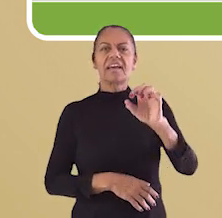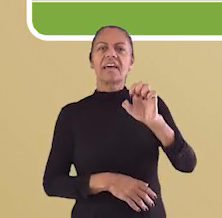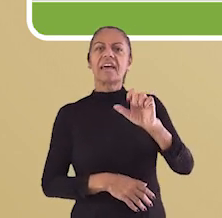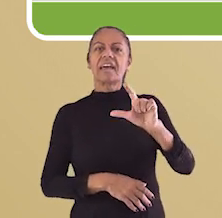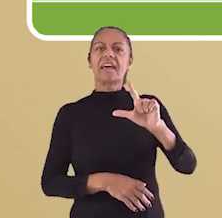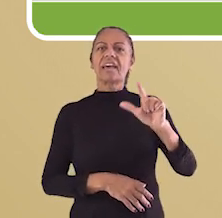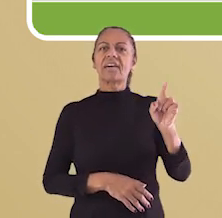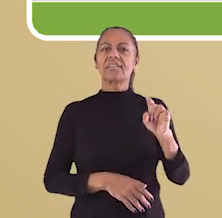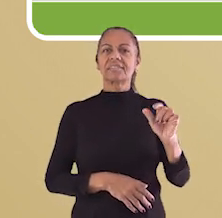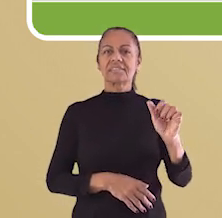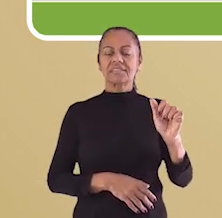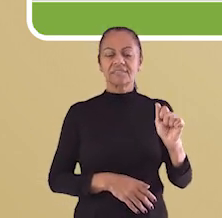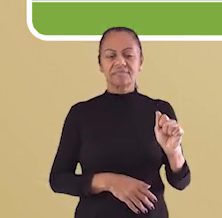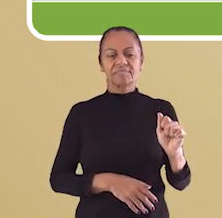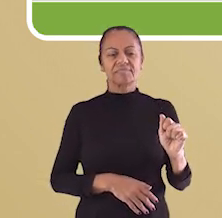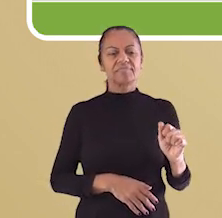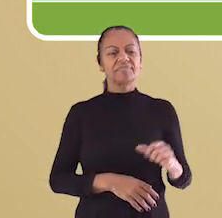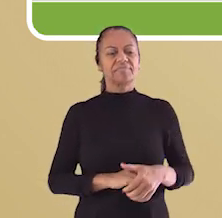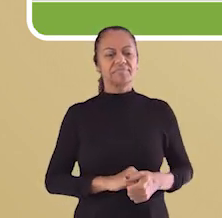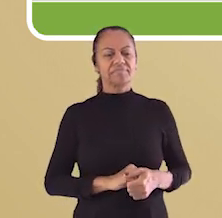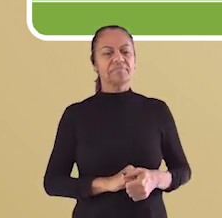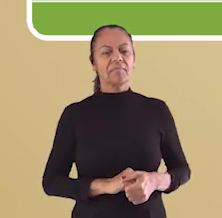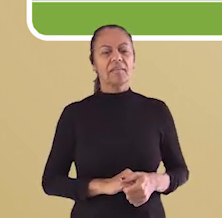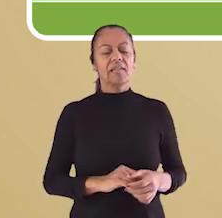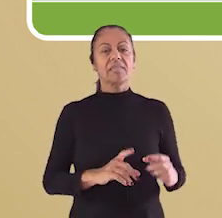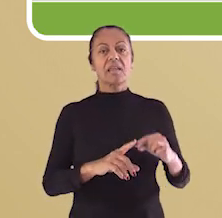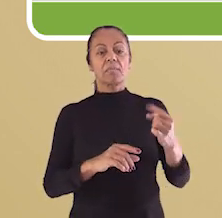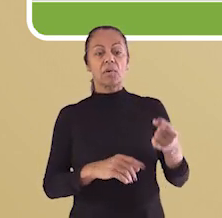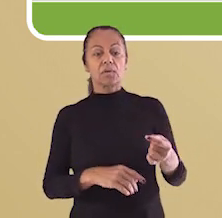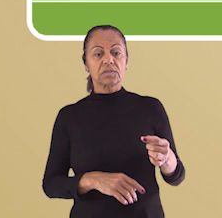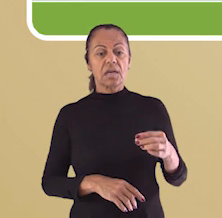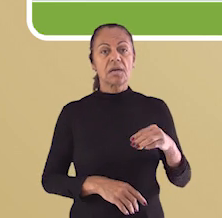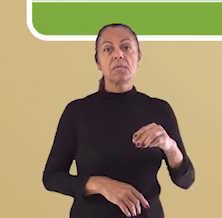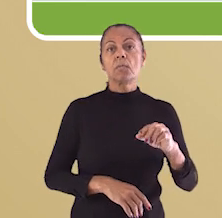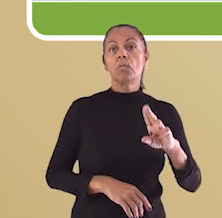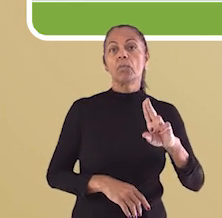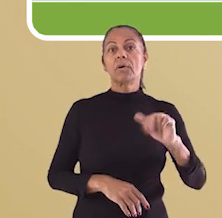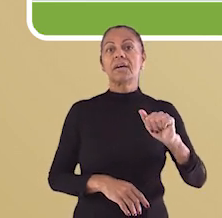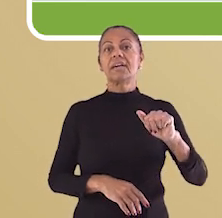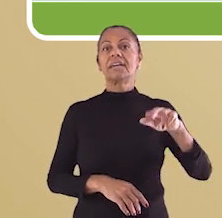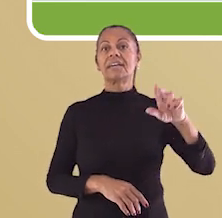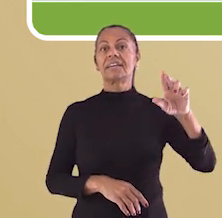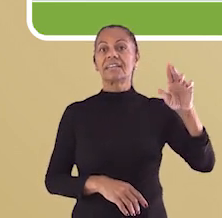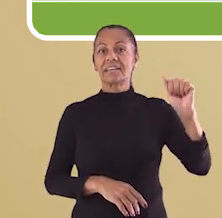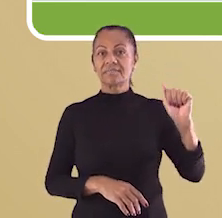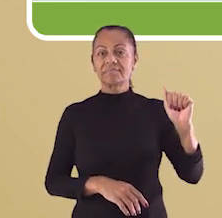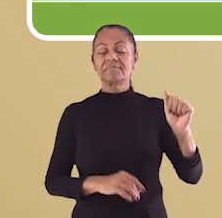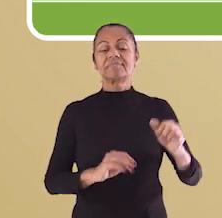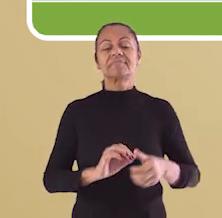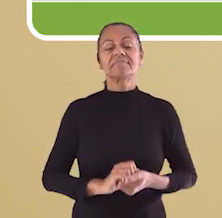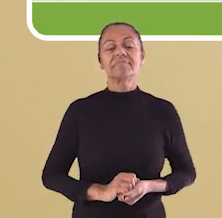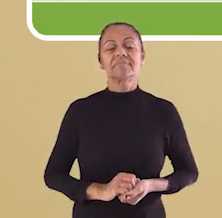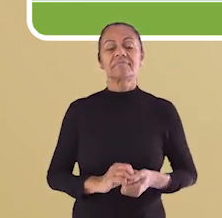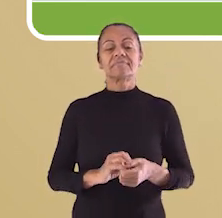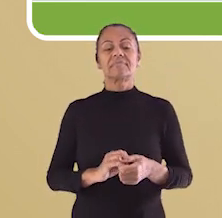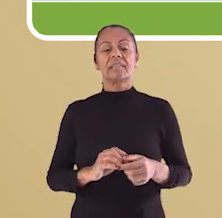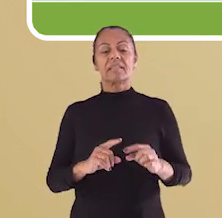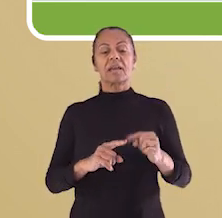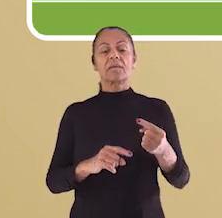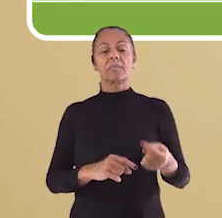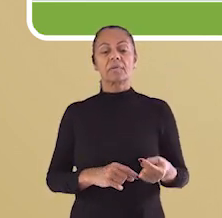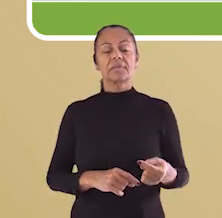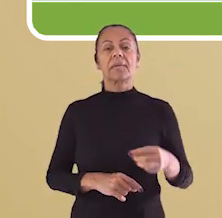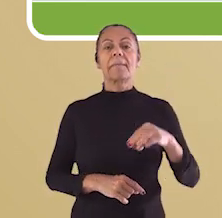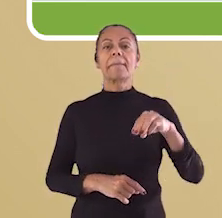aqui a Elsa, a princesa de gelo do filme Frozen. Ao meio a gente tem a Moana, do filme que carrega o próprio nome